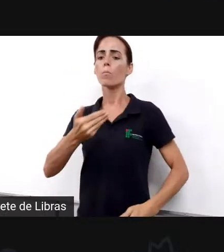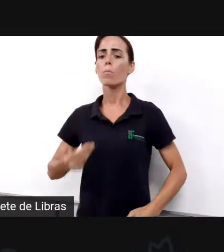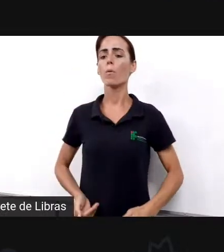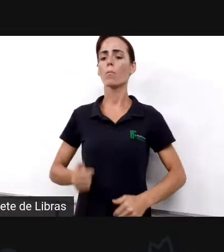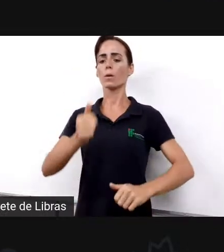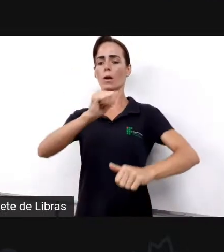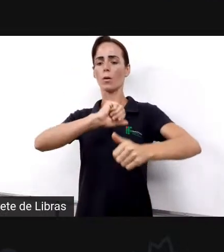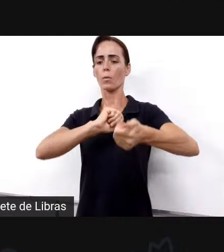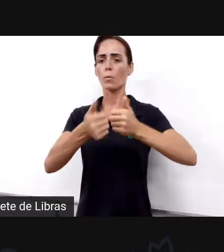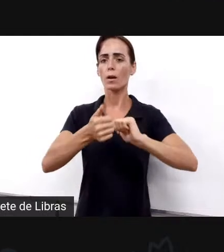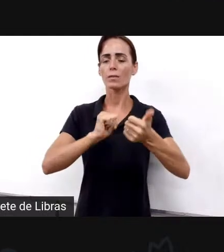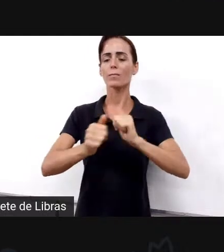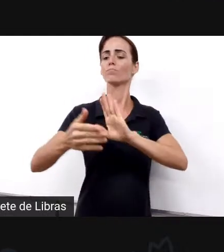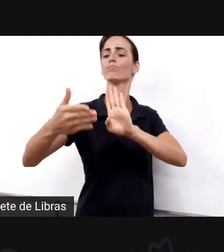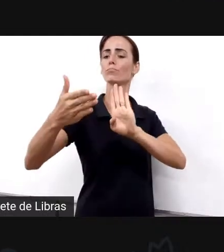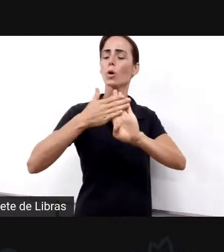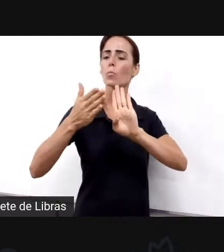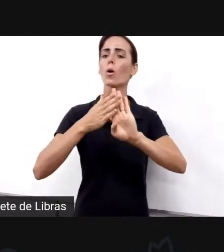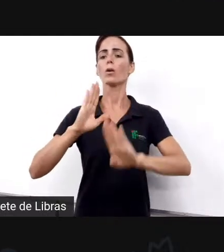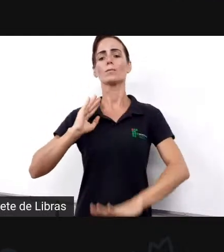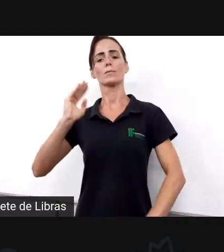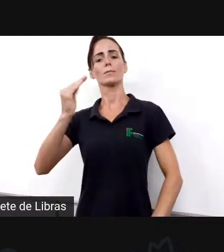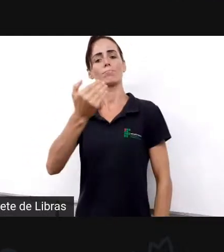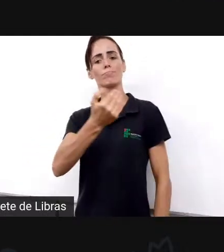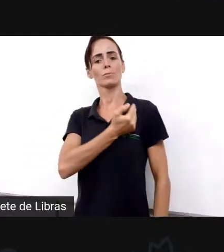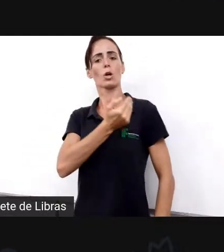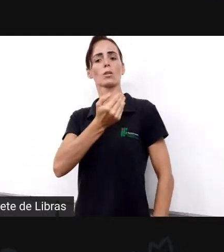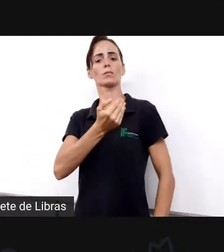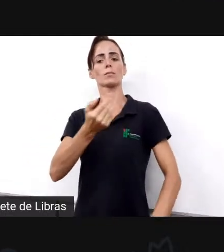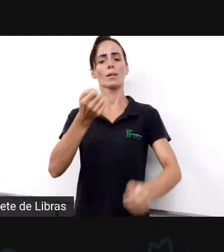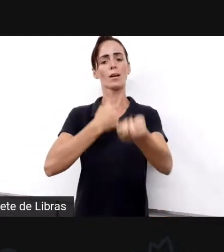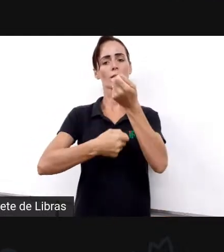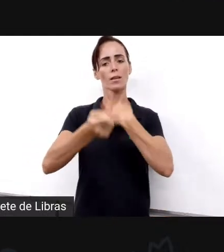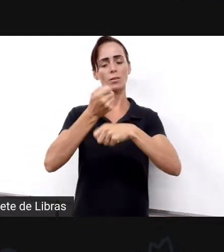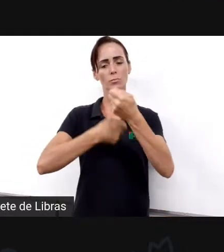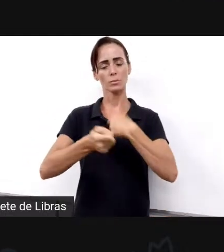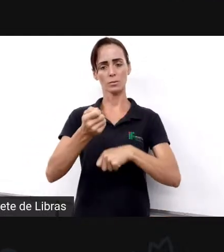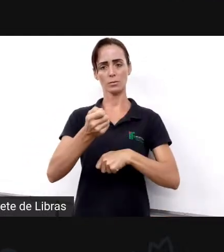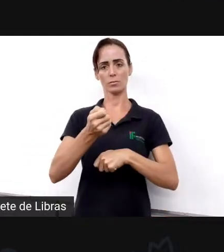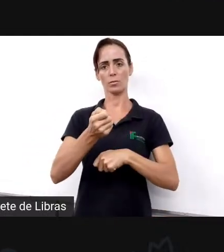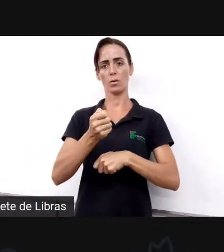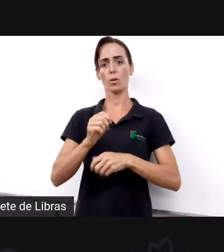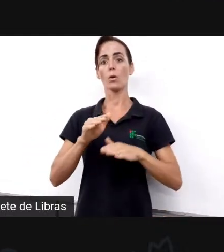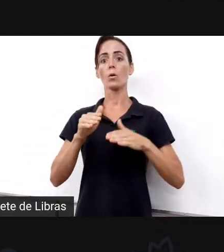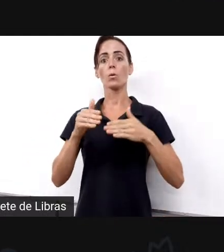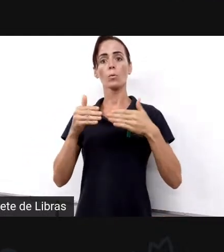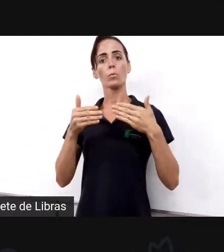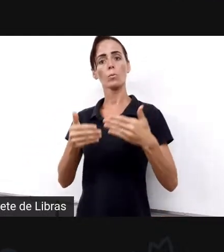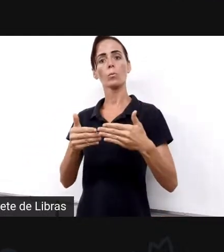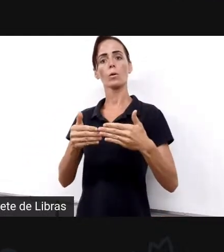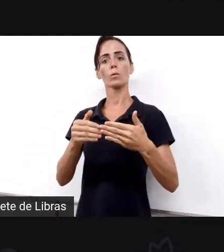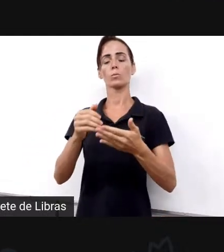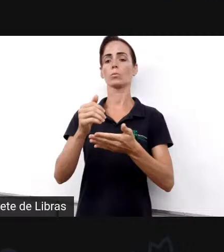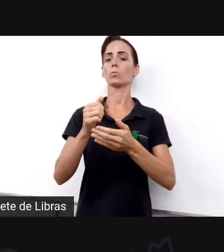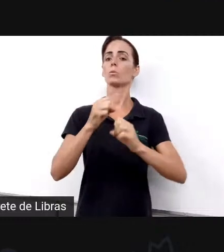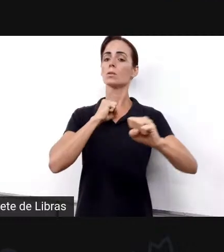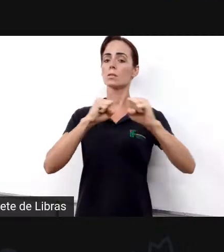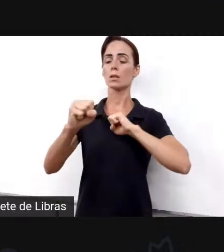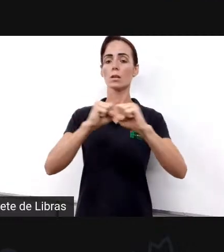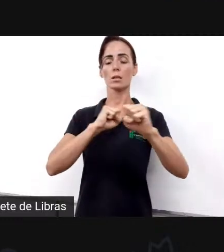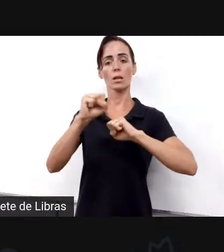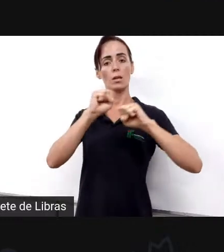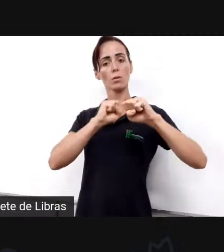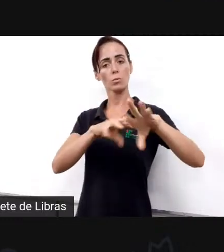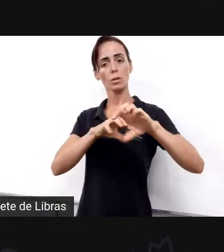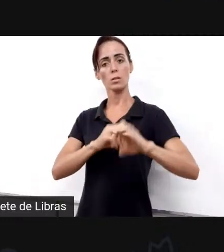a nossa proposta quanto à administração. Quando assumimos a Secretaria Municipal de Educação e